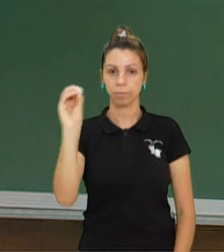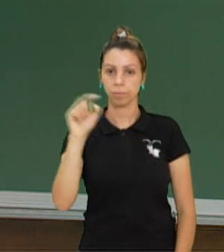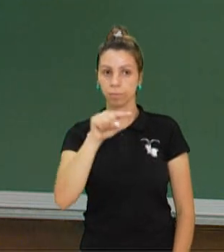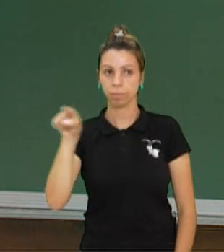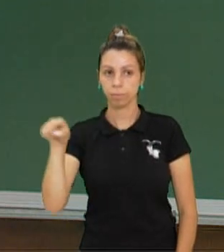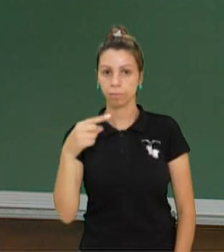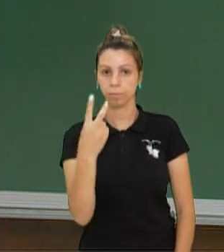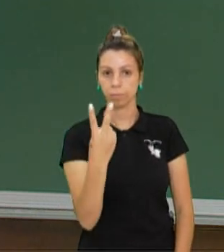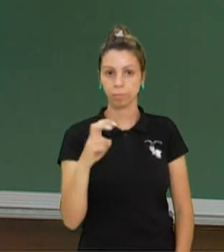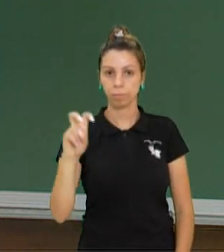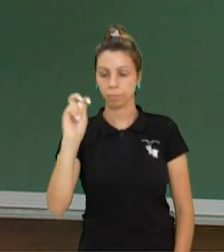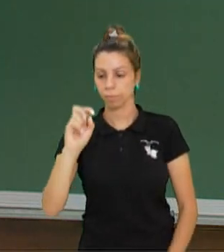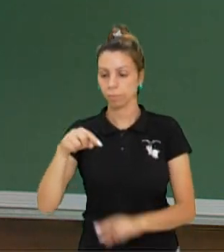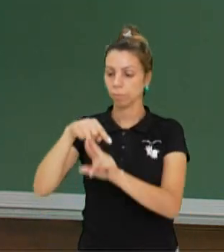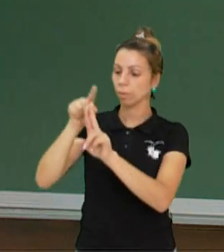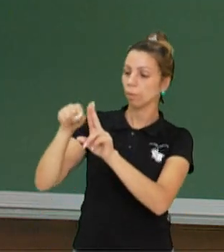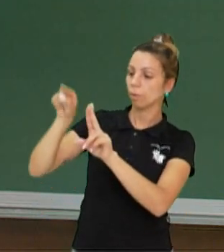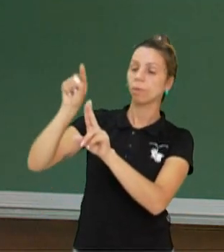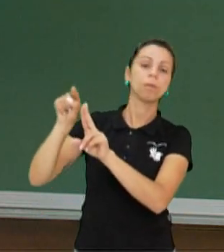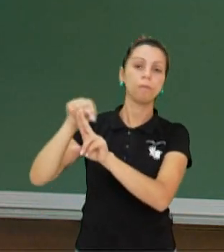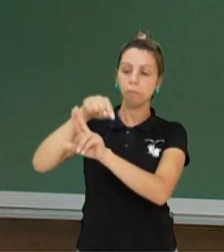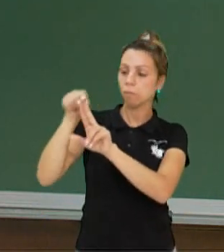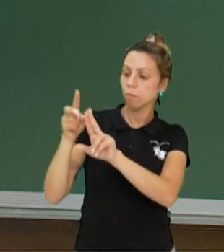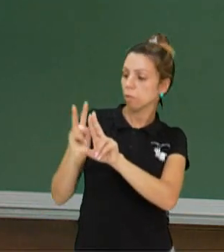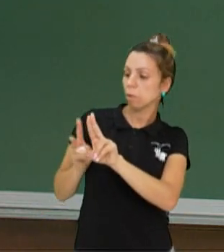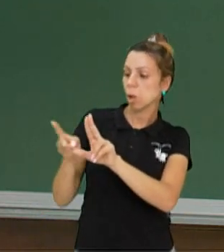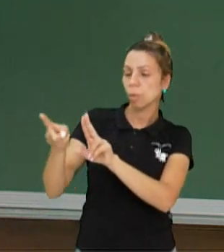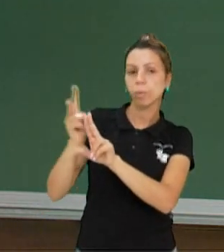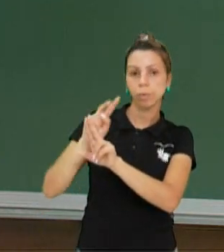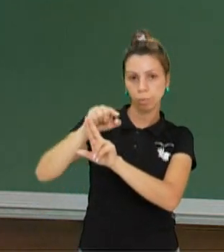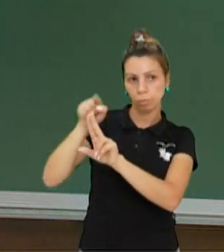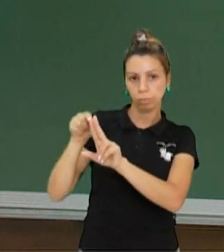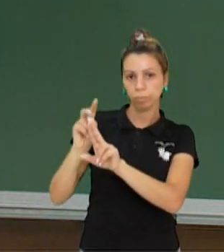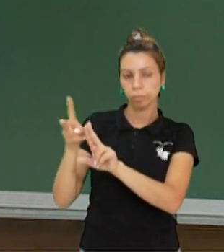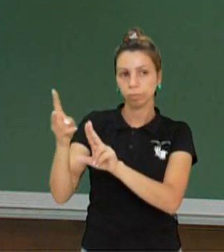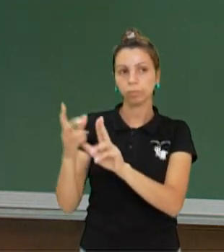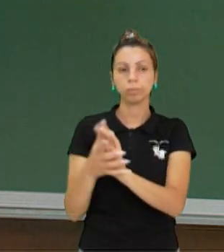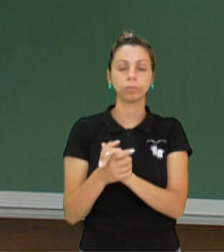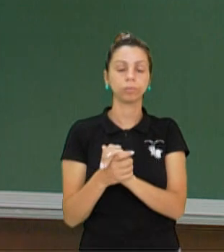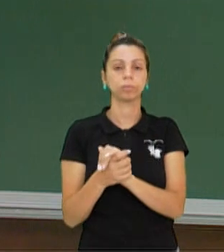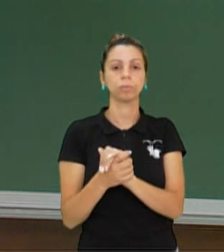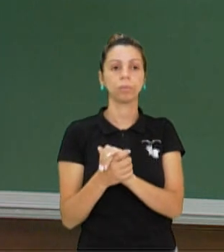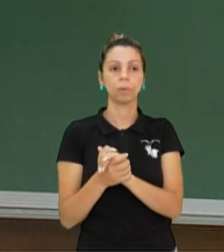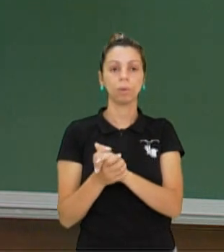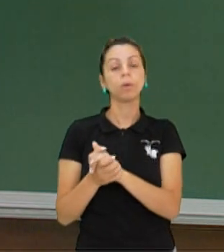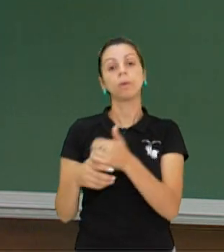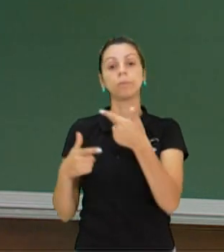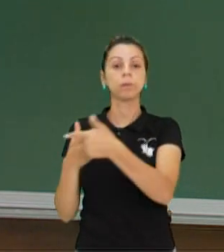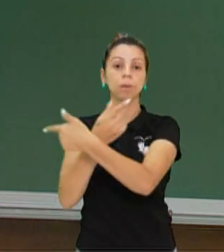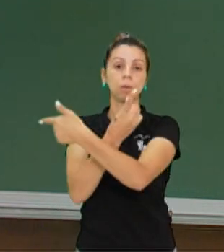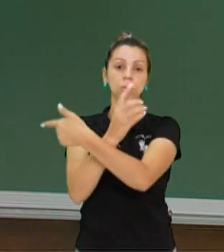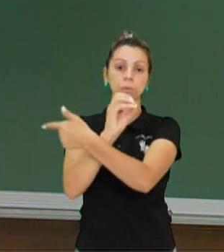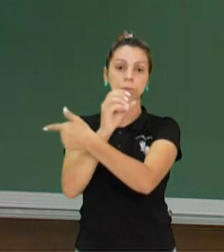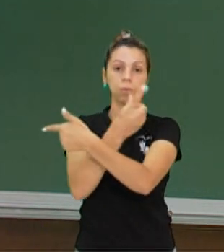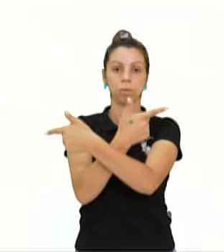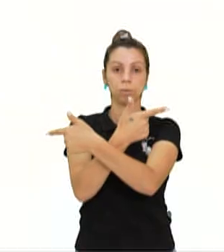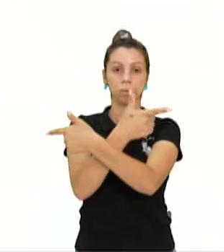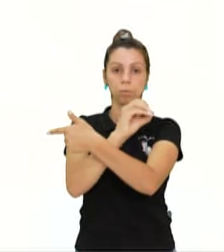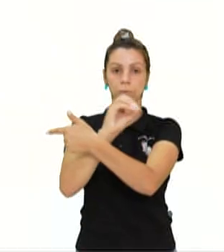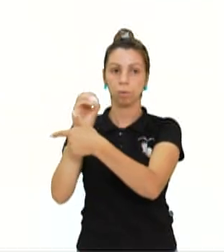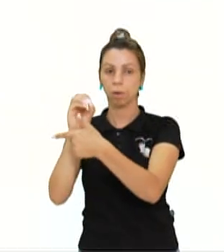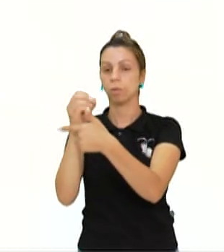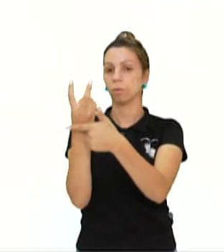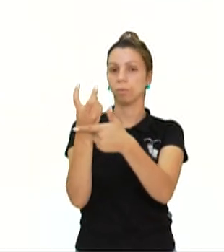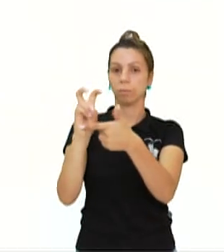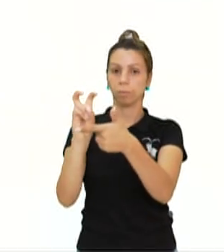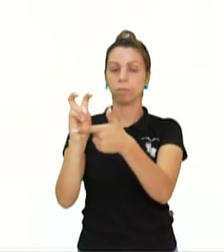Eu não vou substituir o valor do π, né? Vou deixar o π como esse valor por enquanto. Basta que você divida os 200 por 25, né? Se você dividir 200